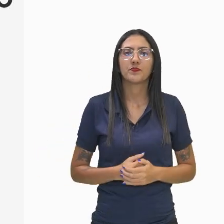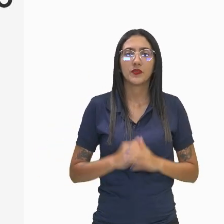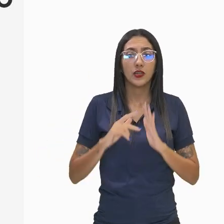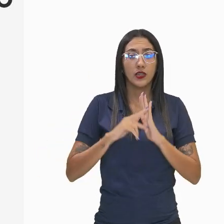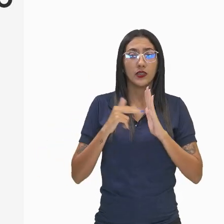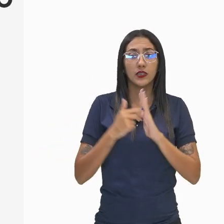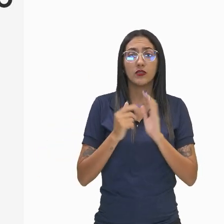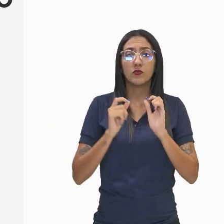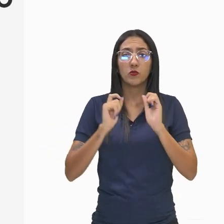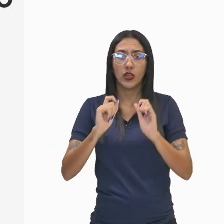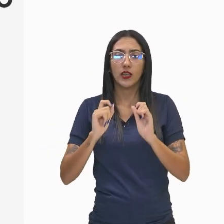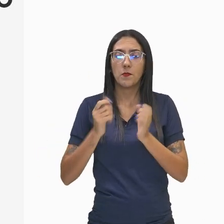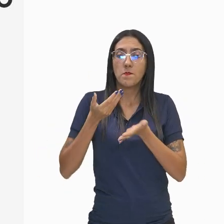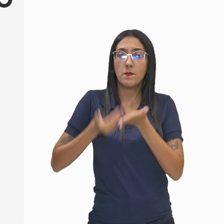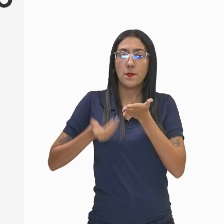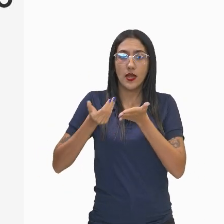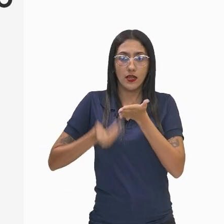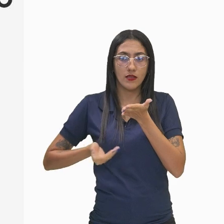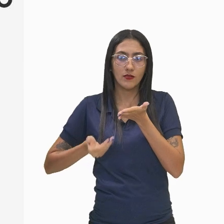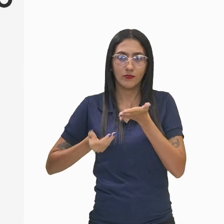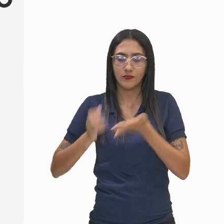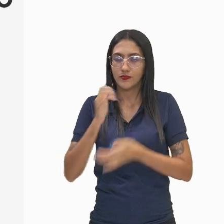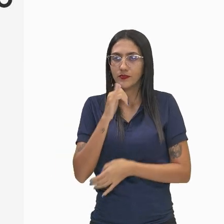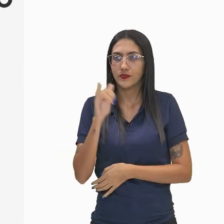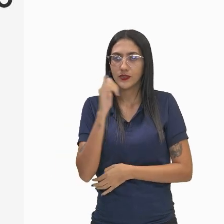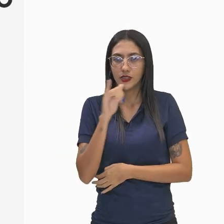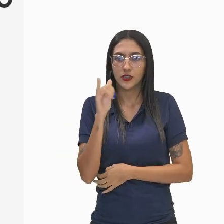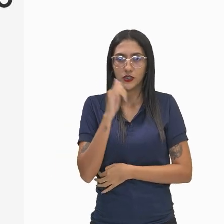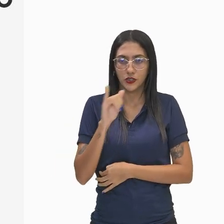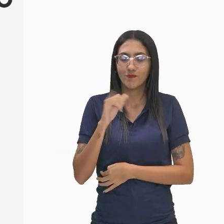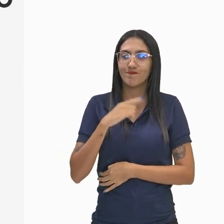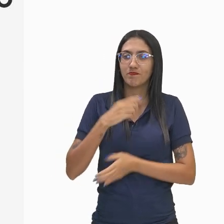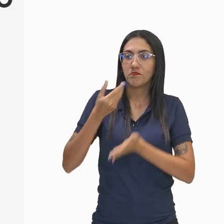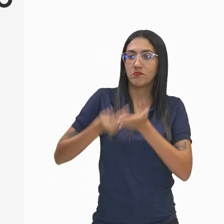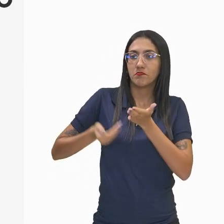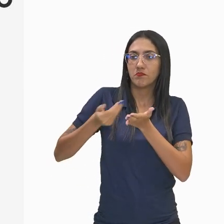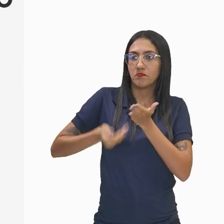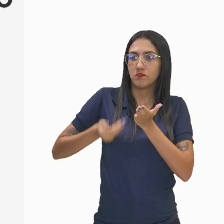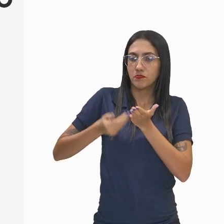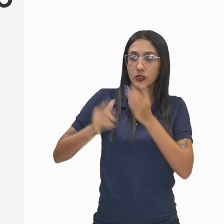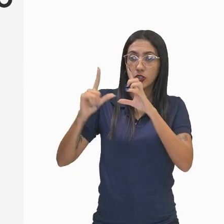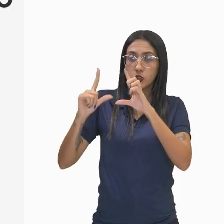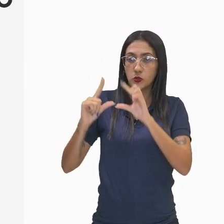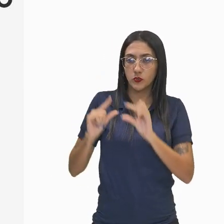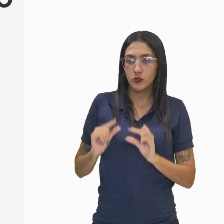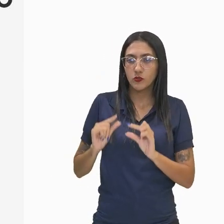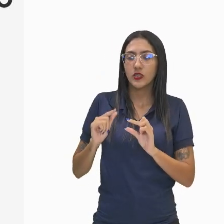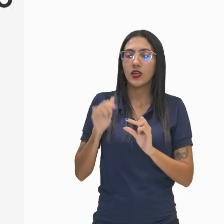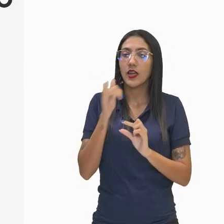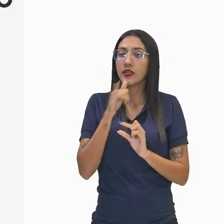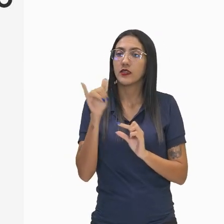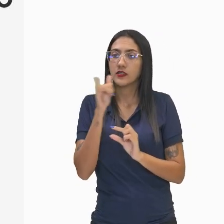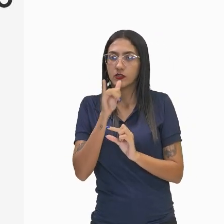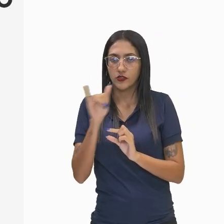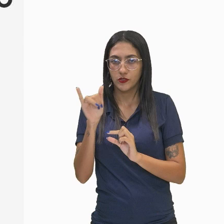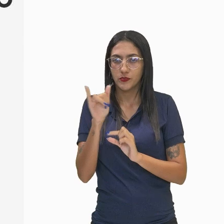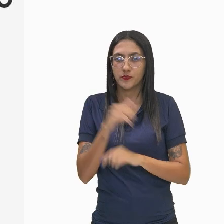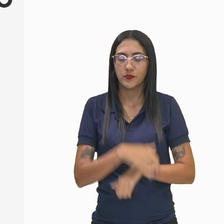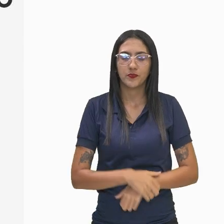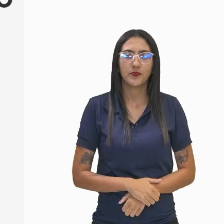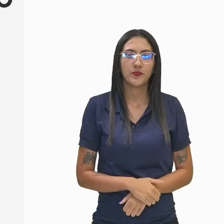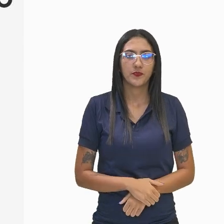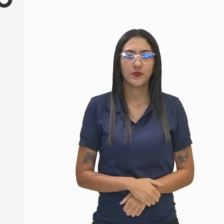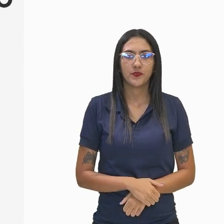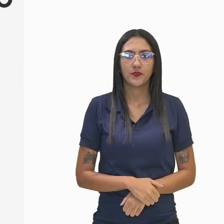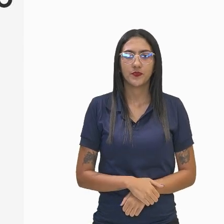sendo perdida, né? Tem uma perda de energia sofrida pela corrente elétrica, pessoal.